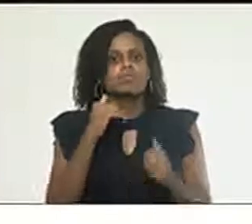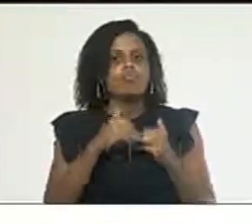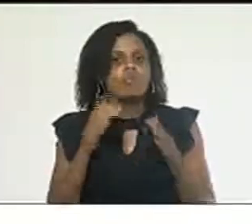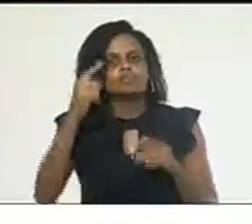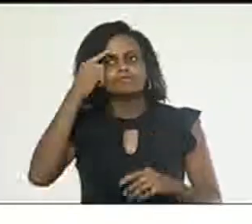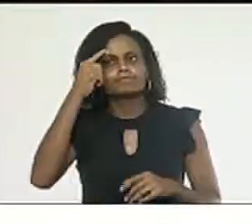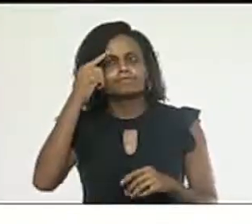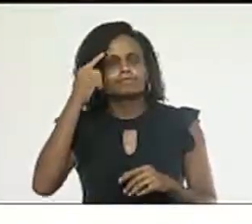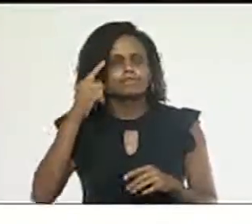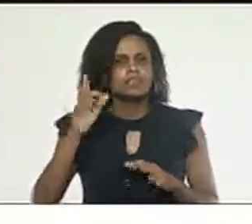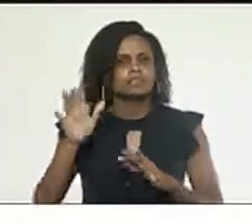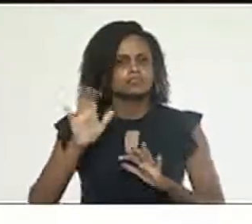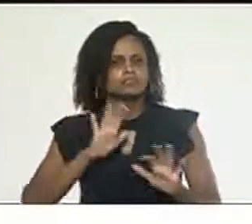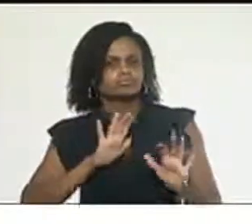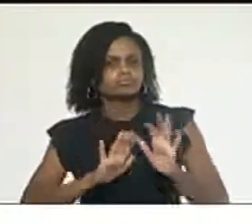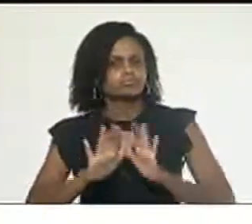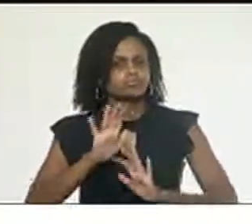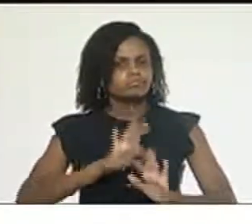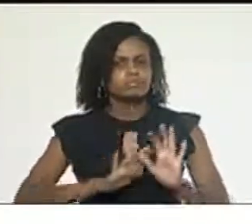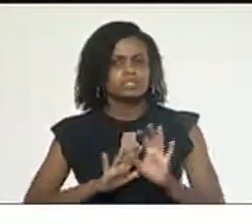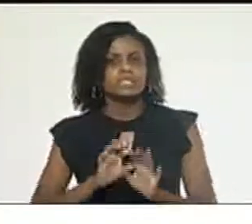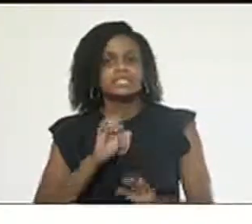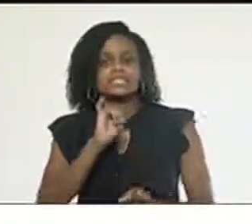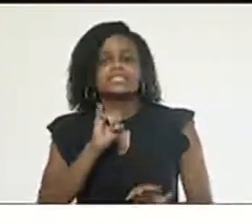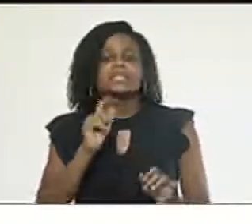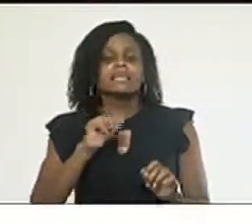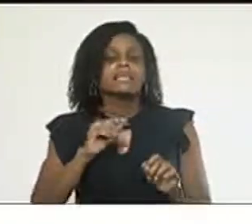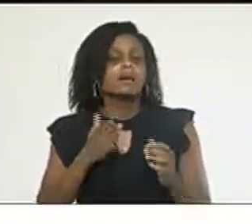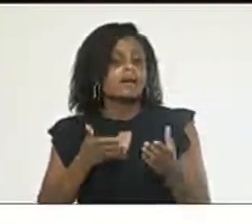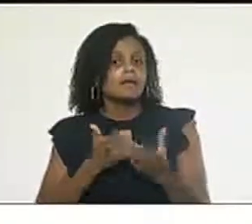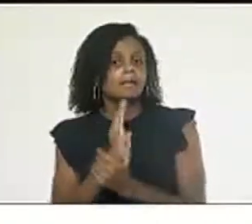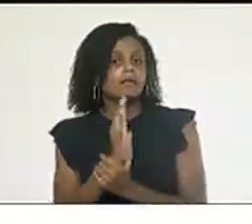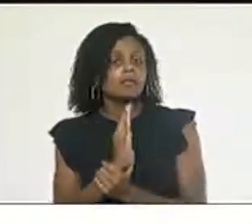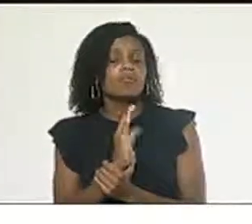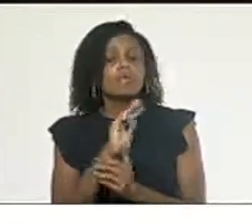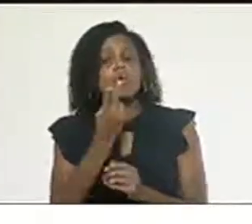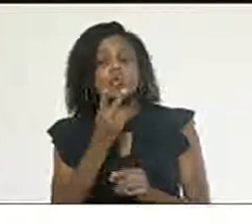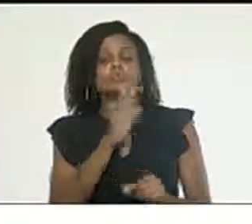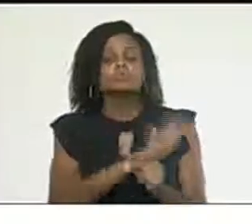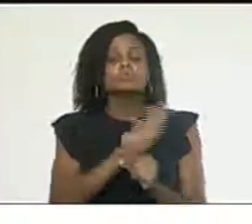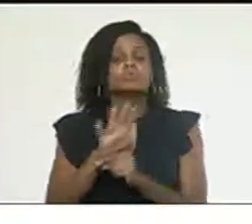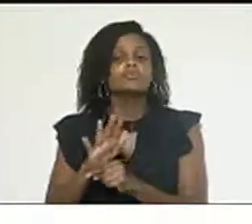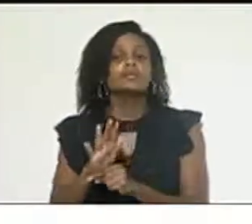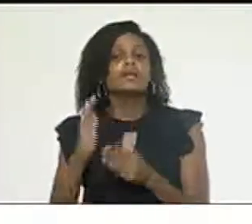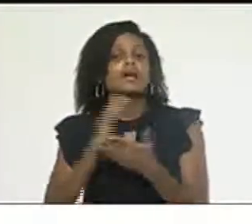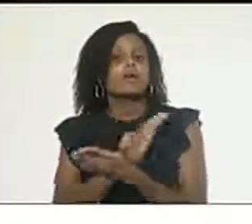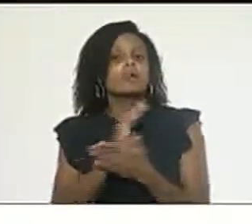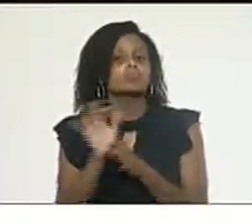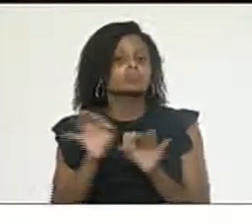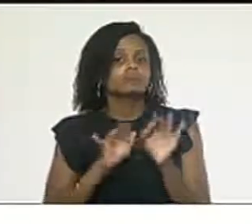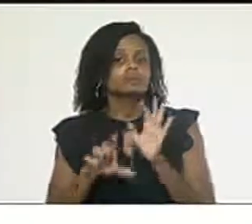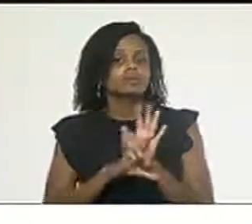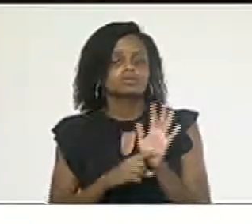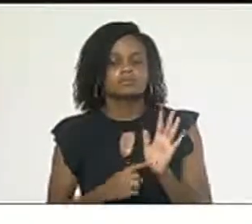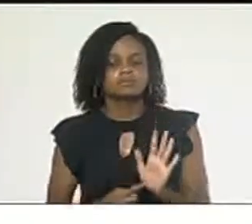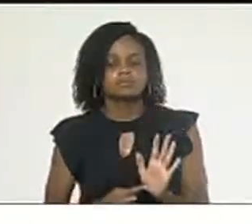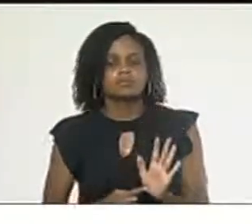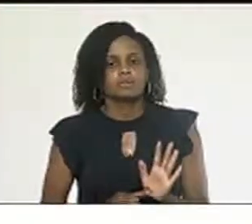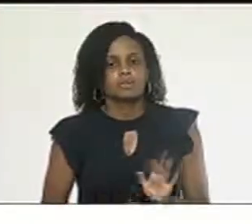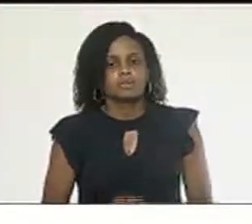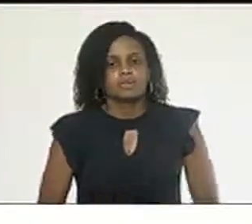três vezes no sentido de aprovar ou até defender e aprovar determinadas propostas. De maneira